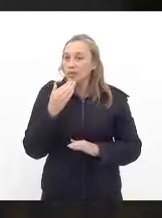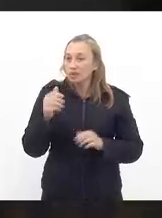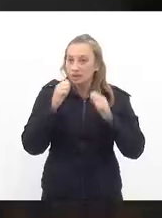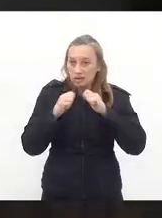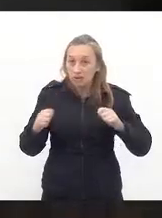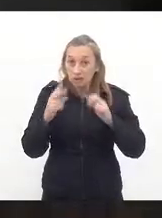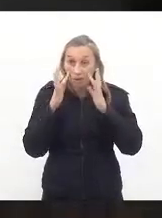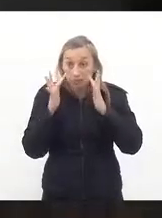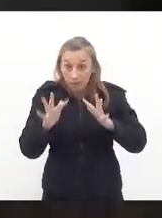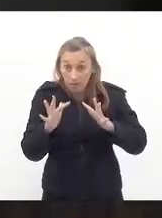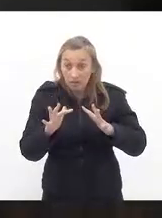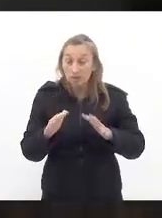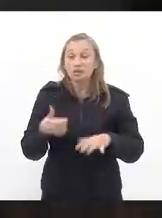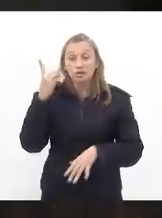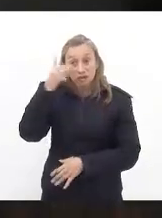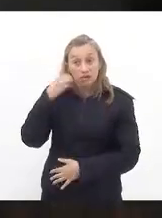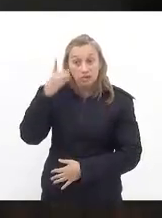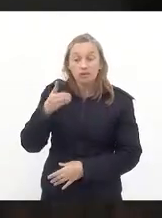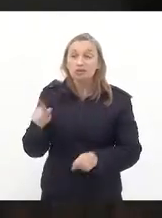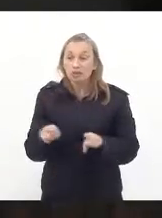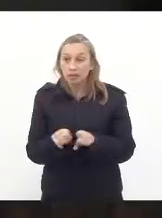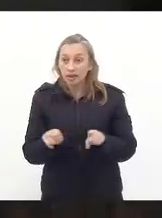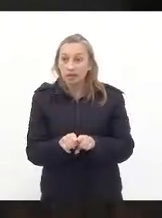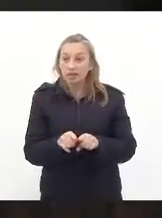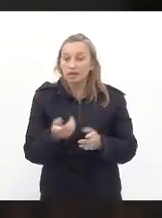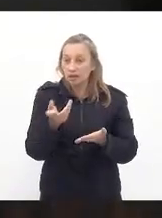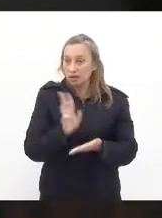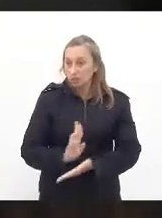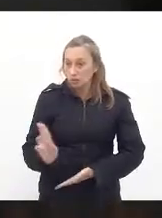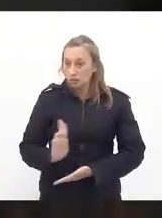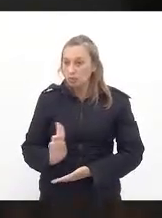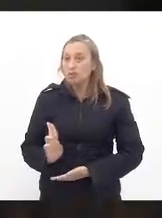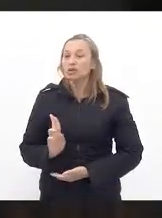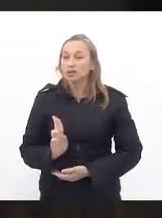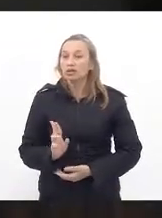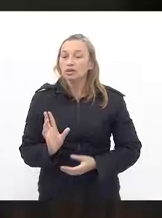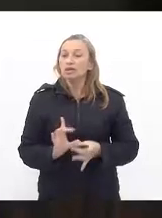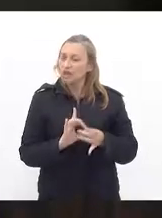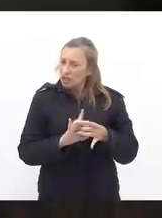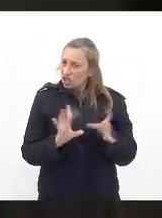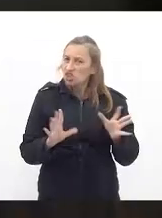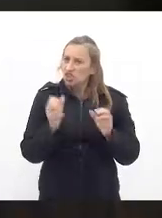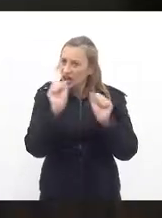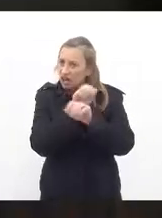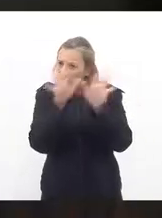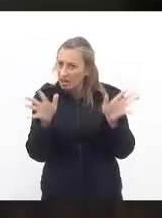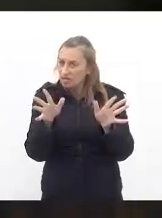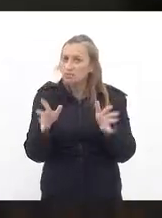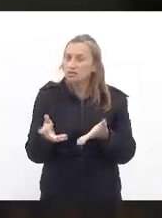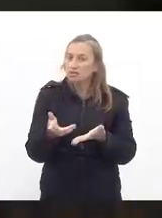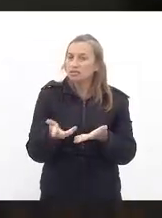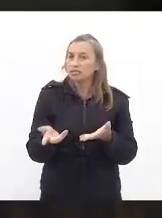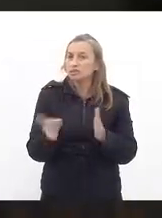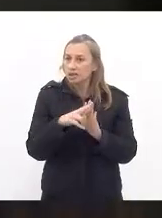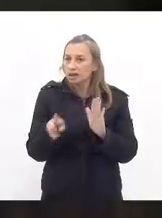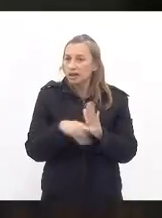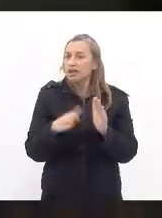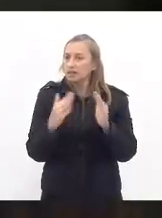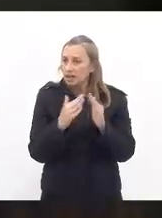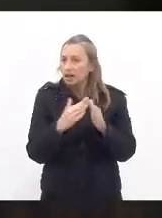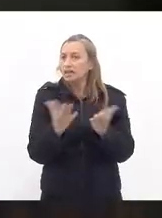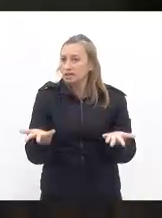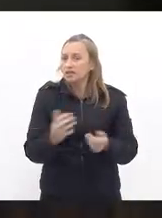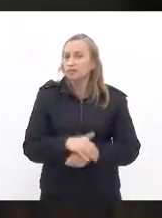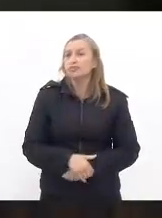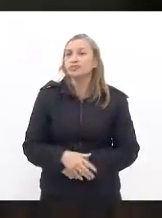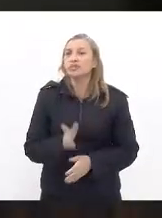minha Assessoria Que Fica atenta e Peça aos deputados e deputadas que queira assinar para que a gente deixa explícito no Regimento Interno é qual